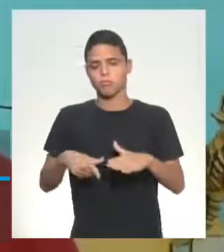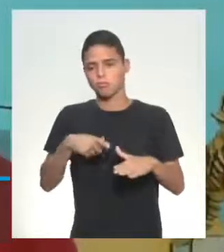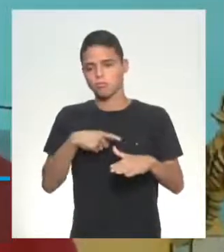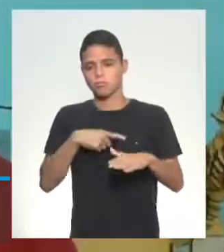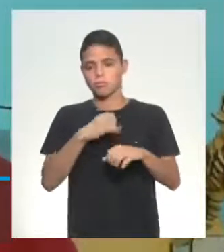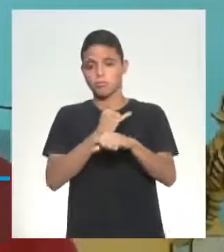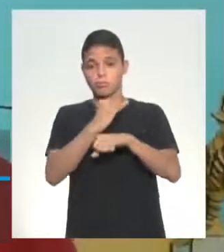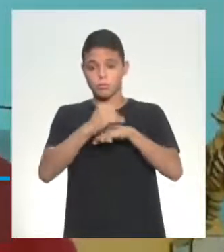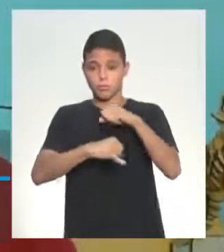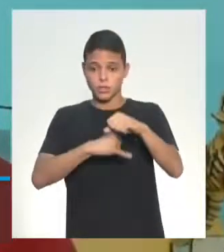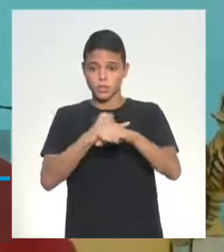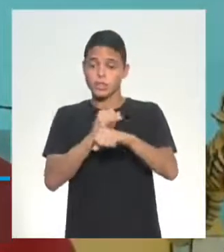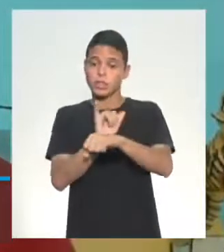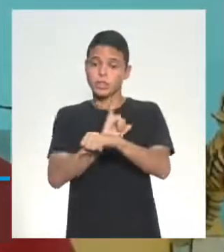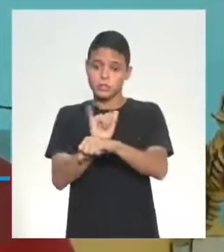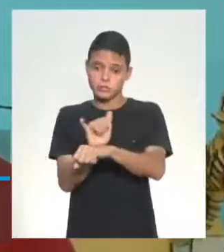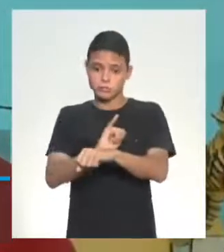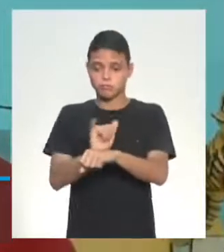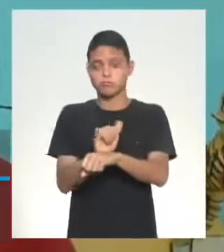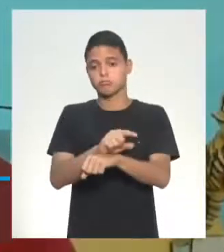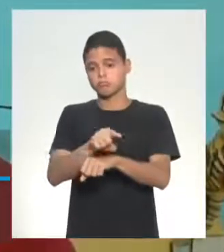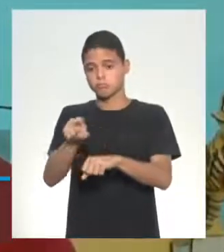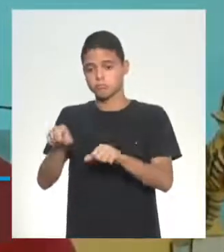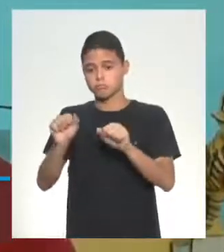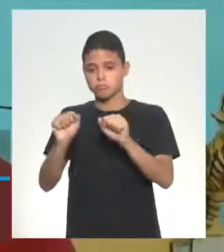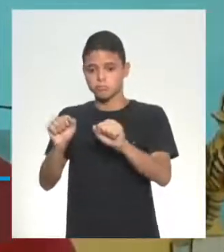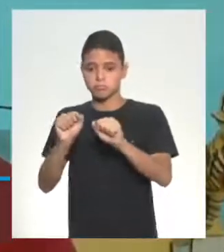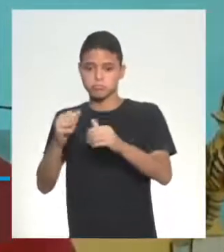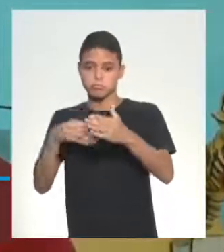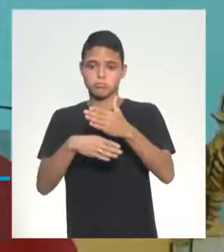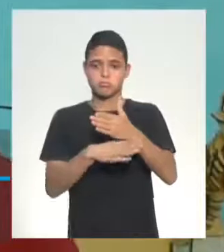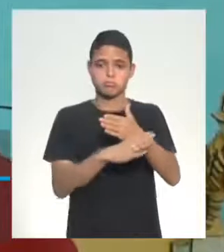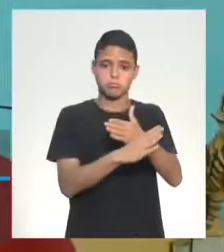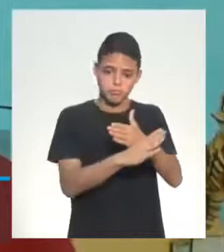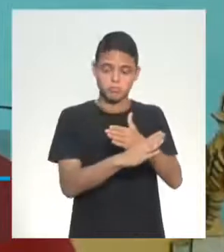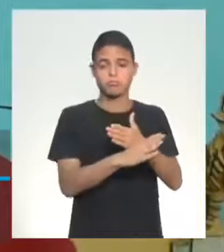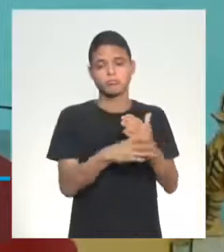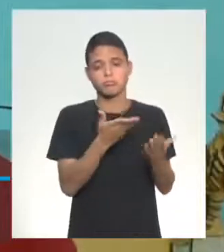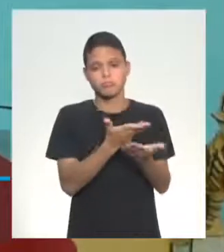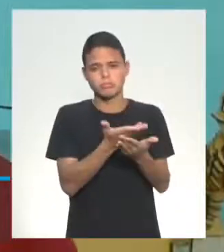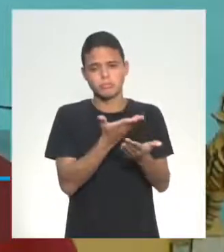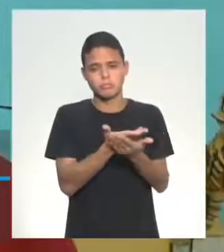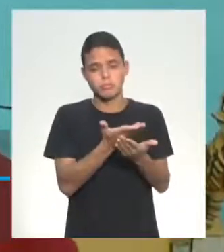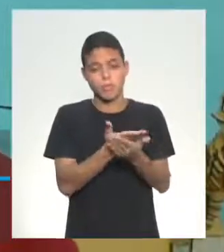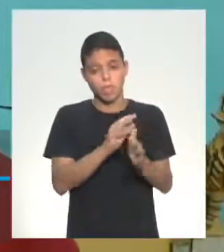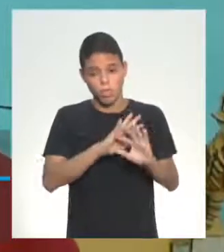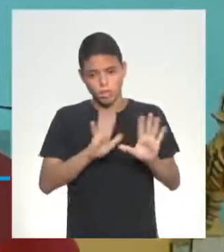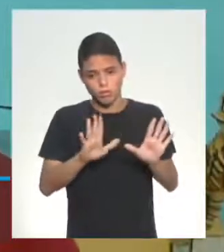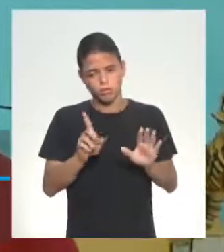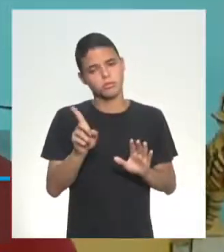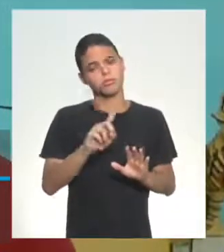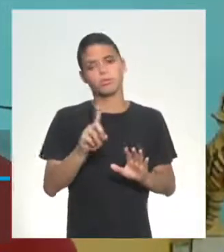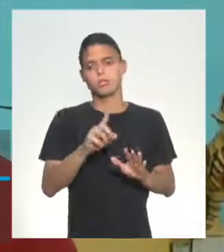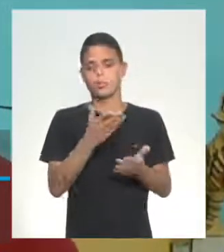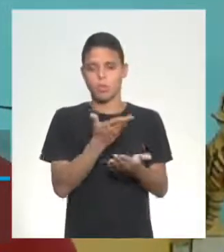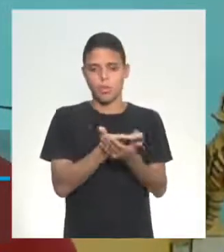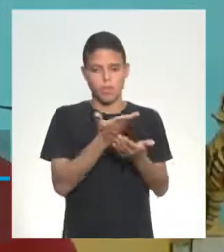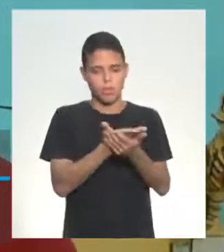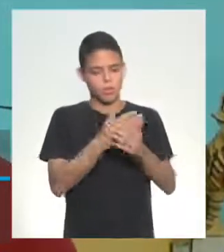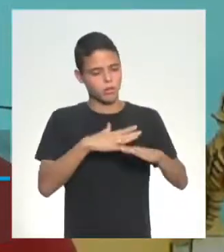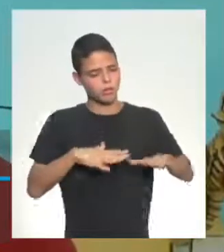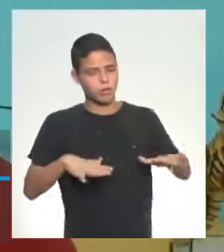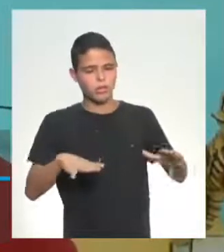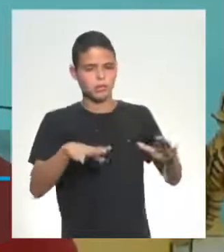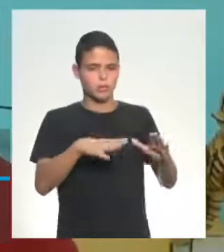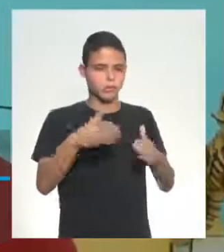YouTube, tá? Vocês podem acessar, aliás, não só essa aula, só esse conteúdo, como todos os demais que a gente já exibiu